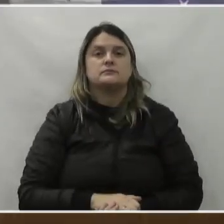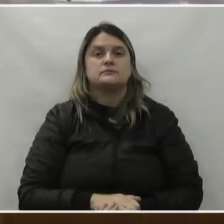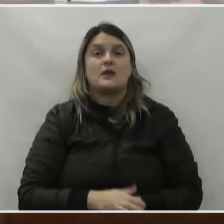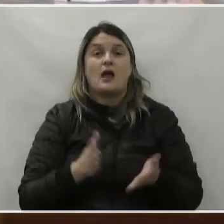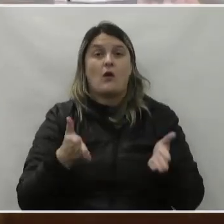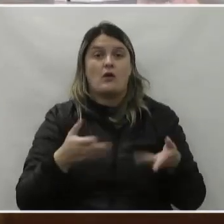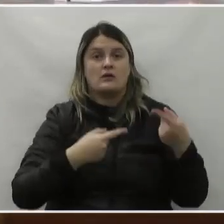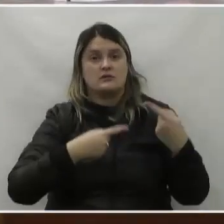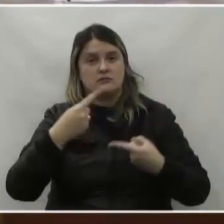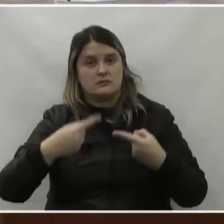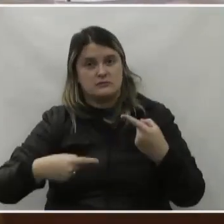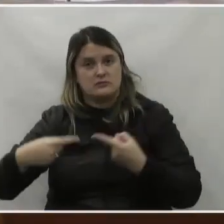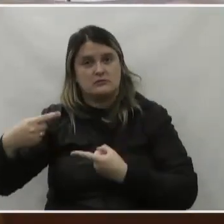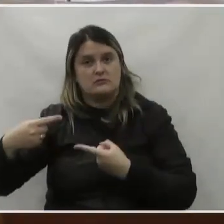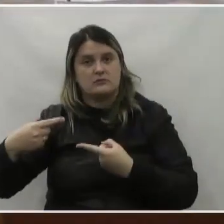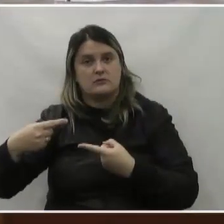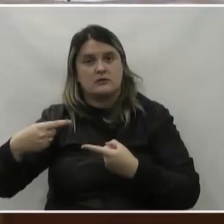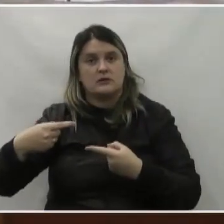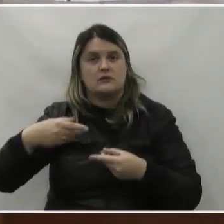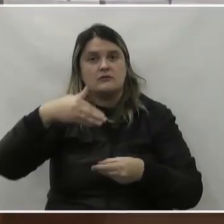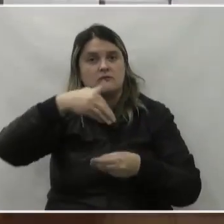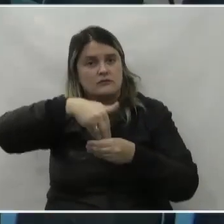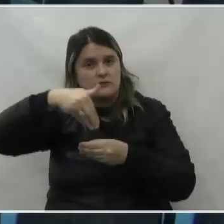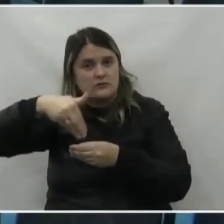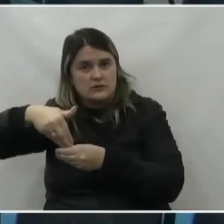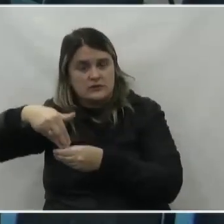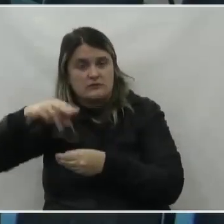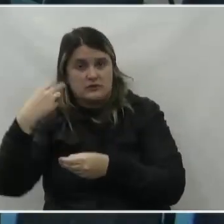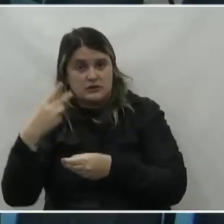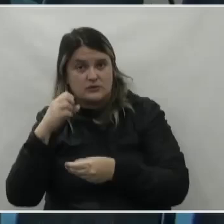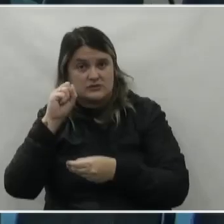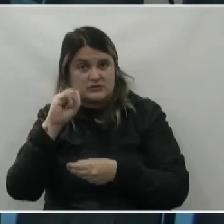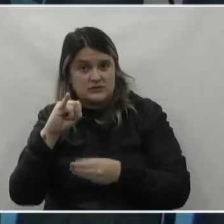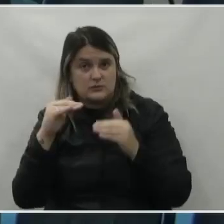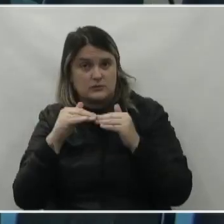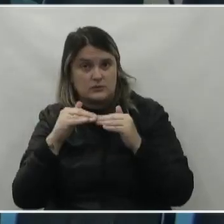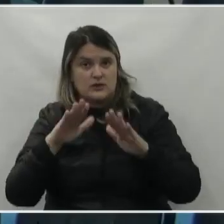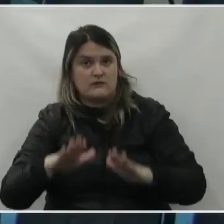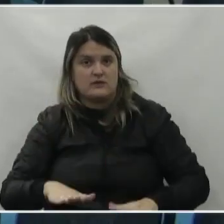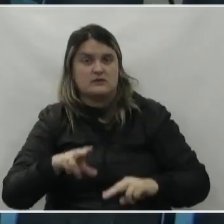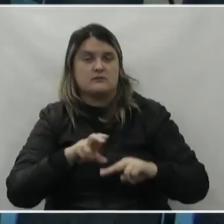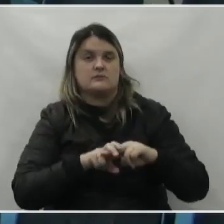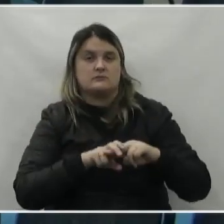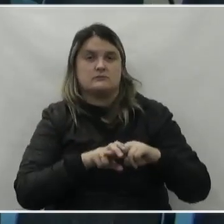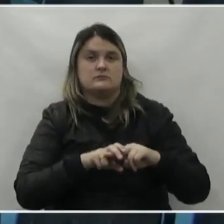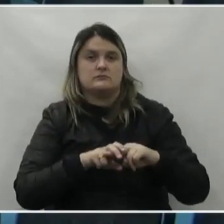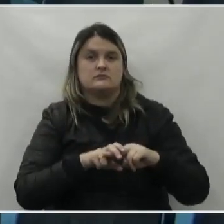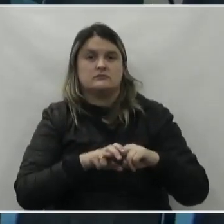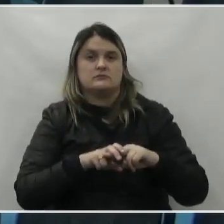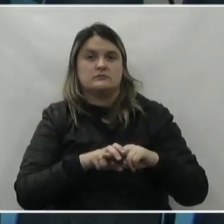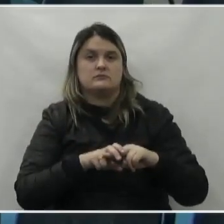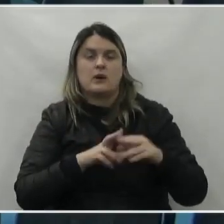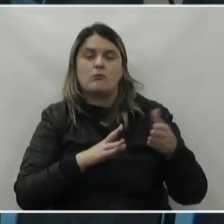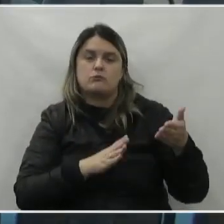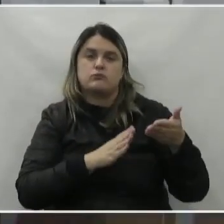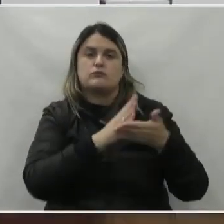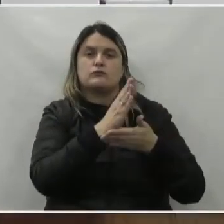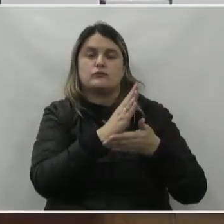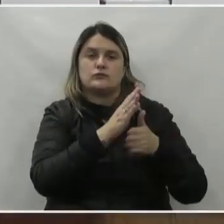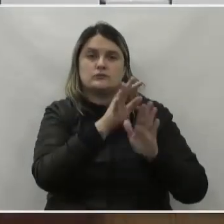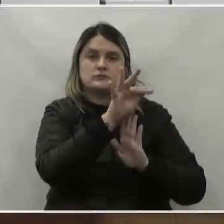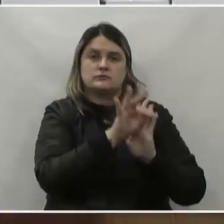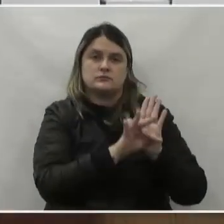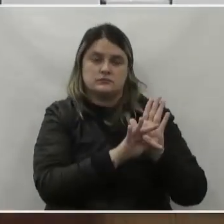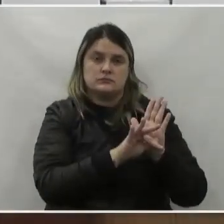Em discussão? Em votação, senhores vereadores que aprovam, permaneçam como estão. Aprovado o